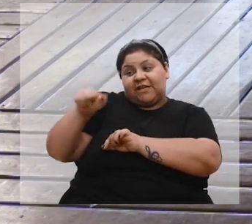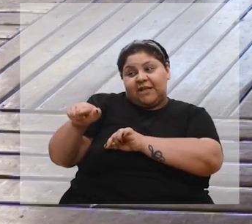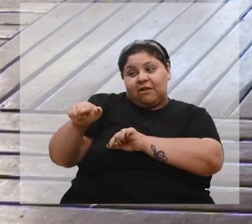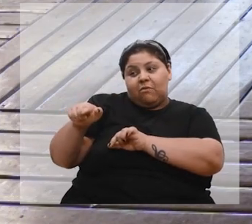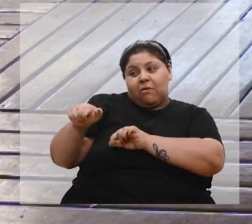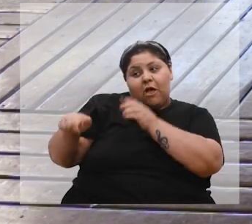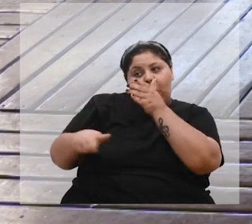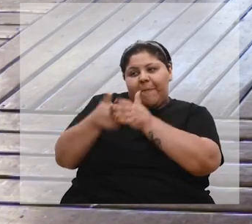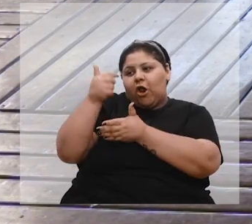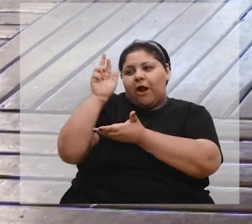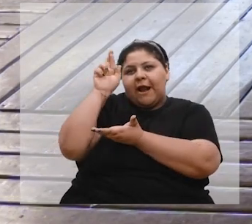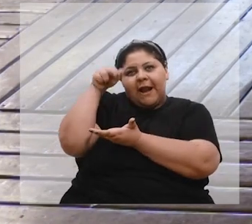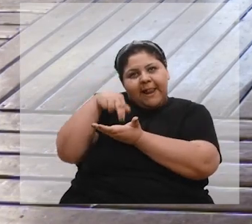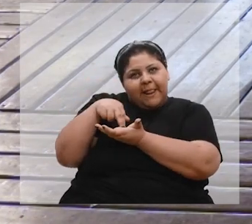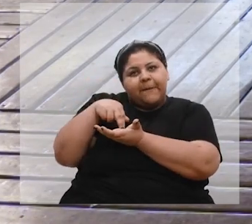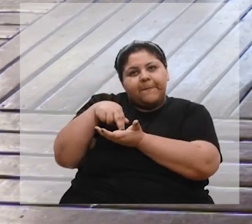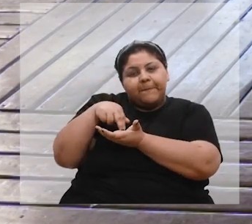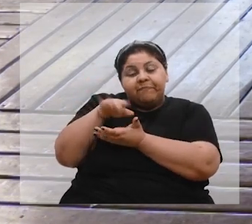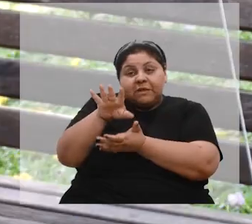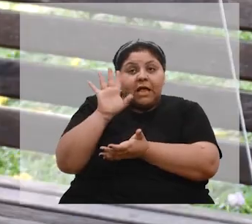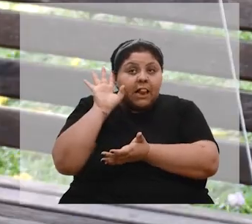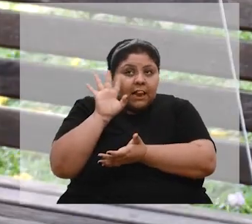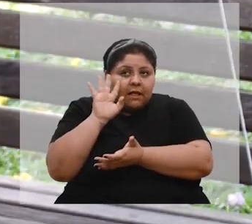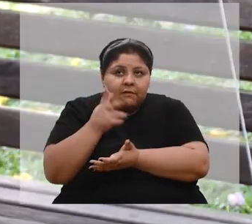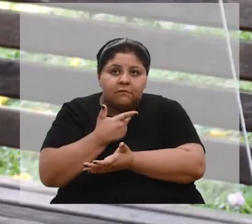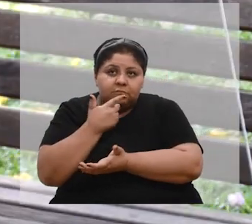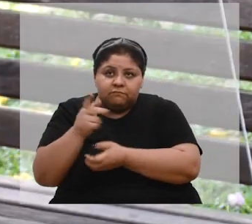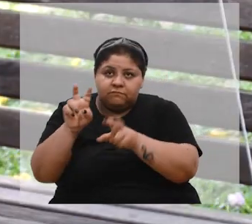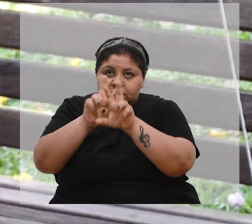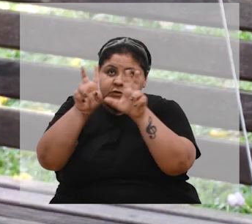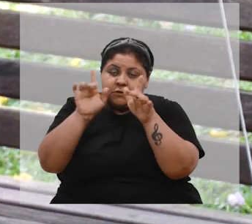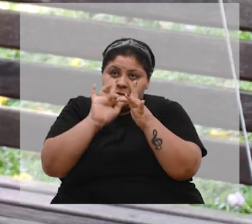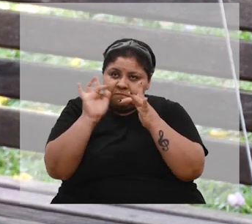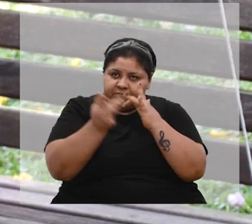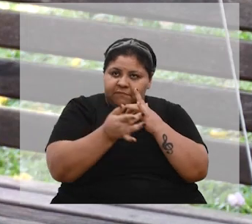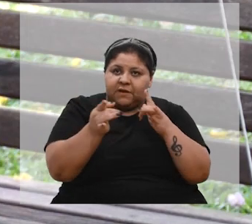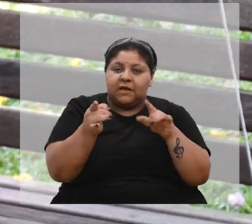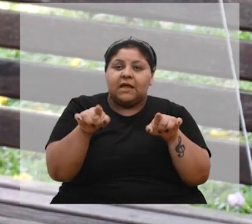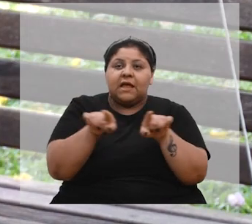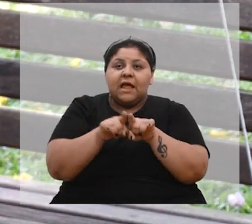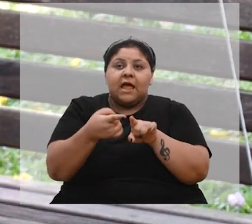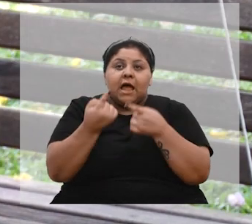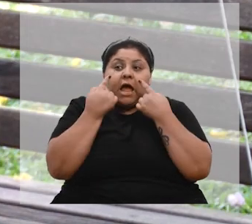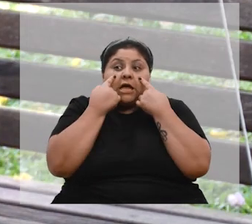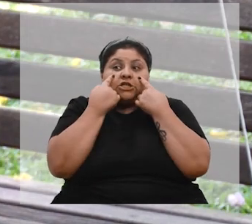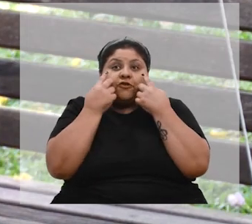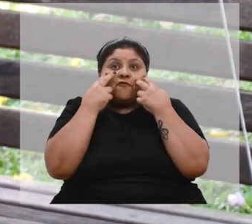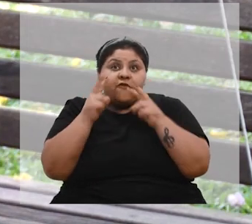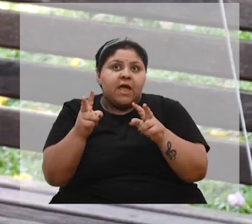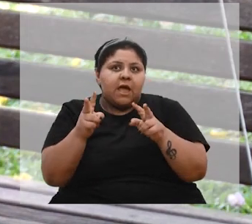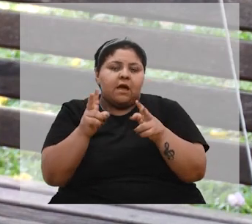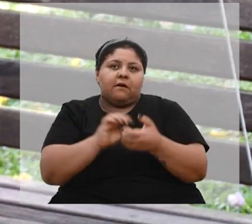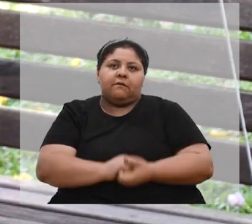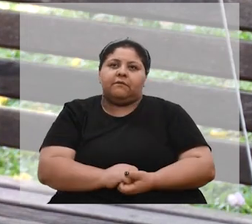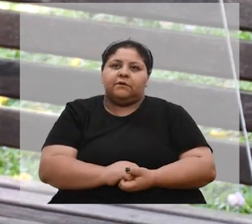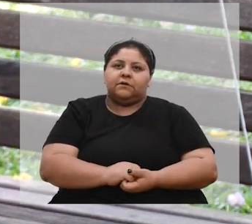pessoa e acha que aquilo é a realidade. E até é legal trazer esse tema das redes sociais, porque a gente vê